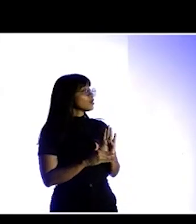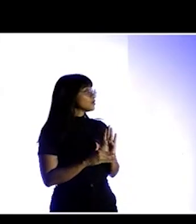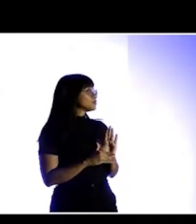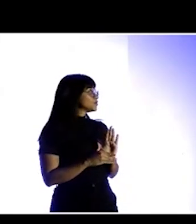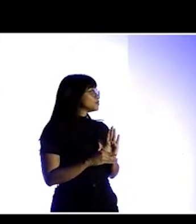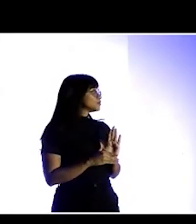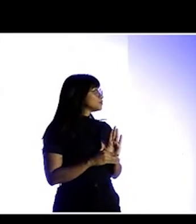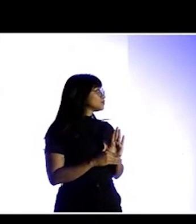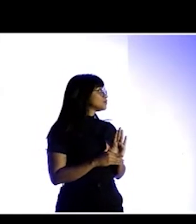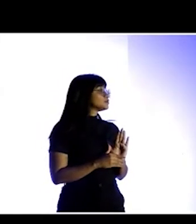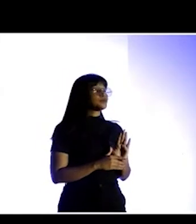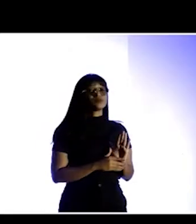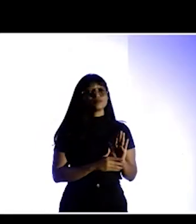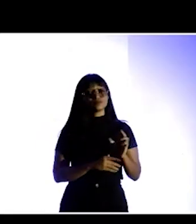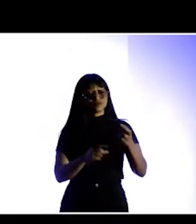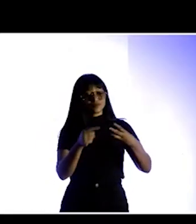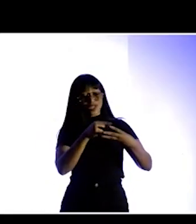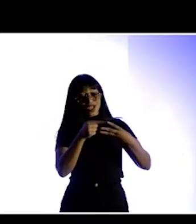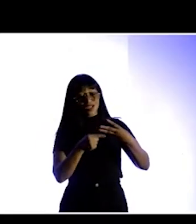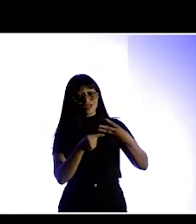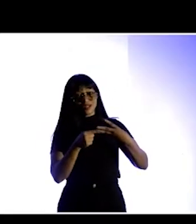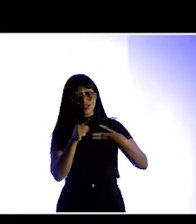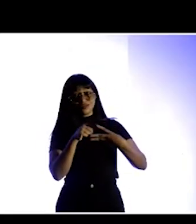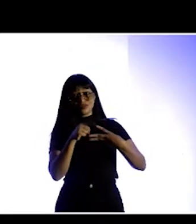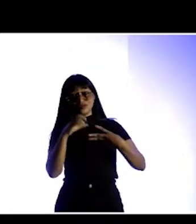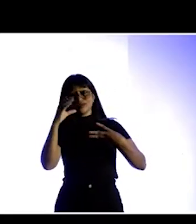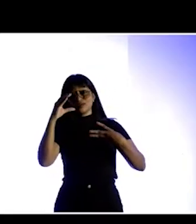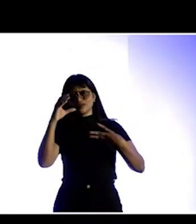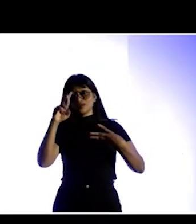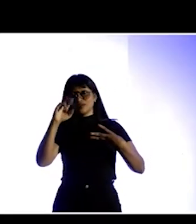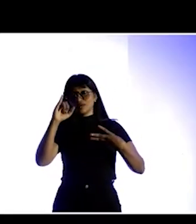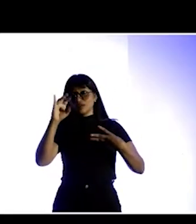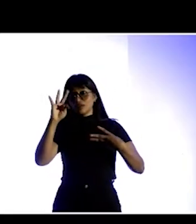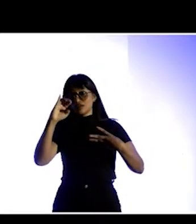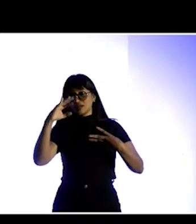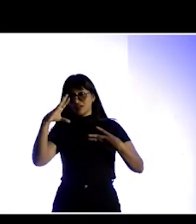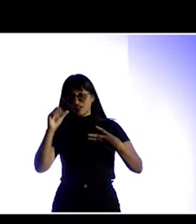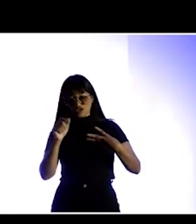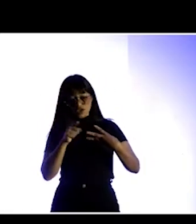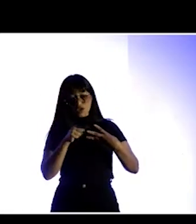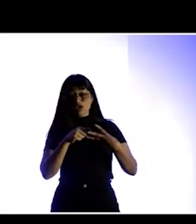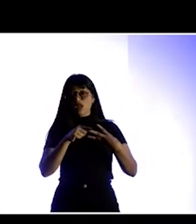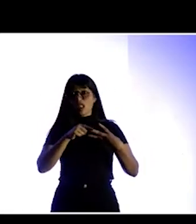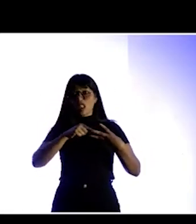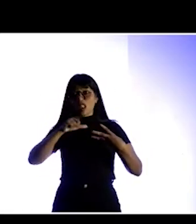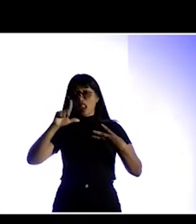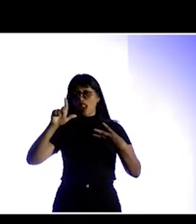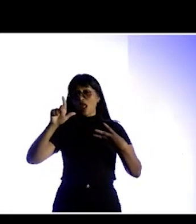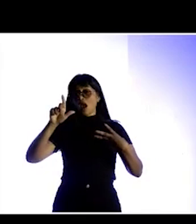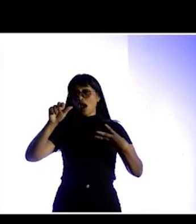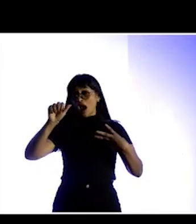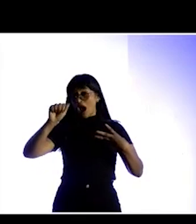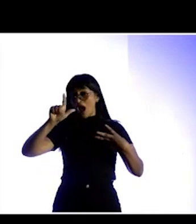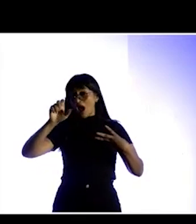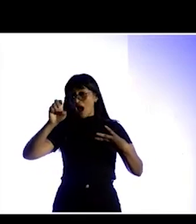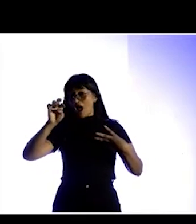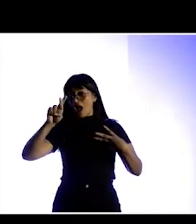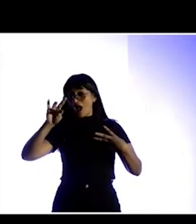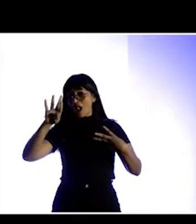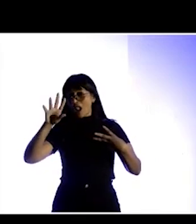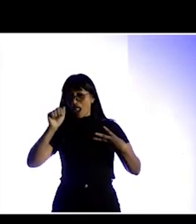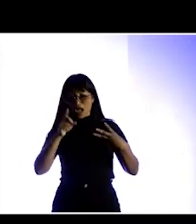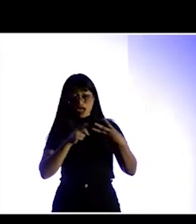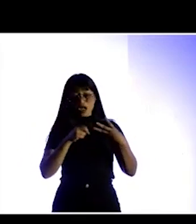crítica, alerta e cautela. A gente também conseguiu avaliar, fazer essa classificação para diferentes setores usuários, né?